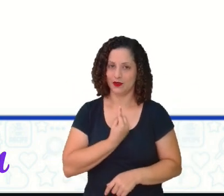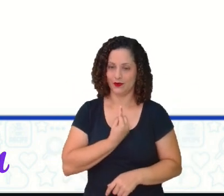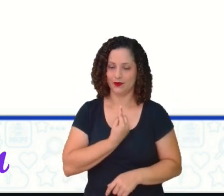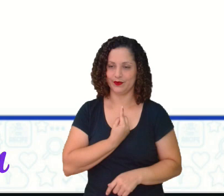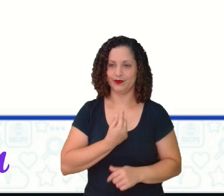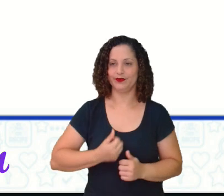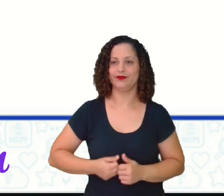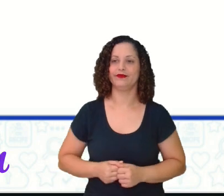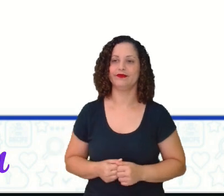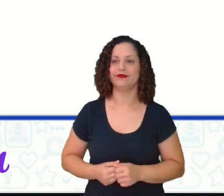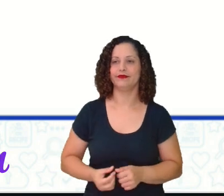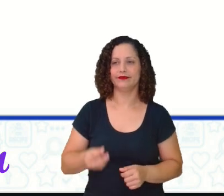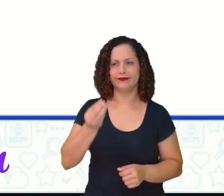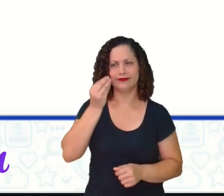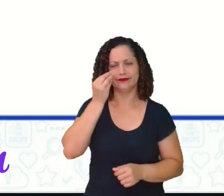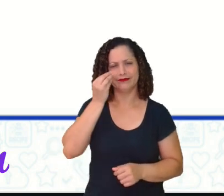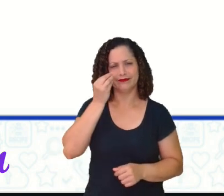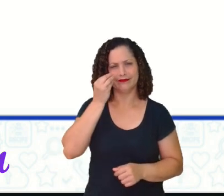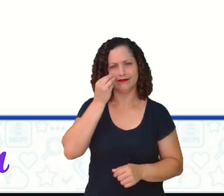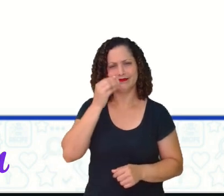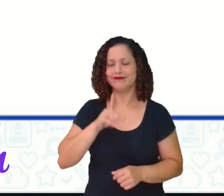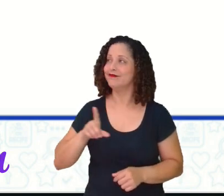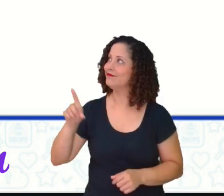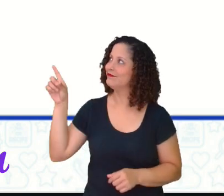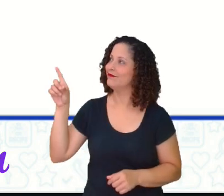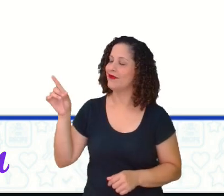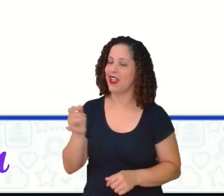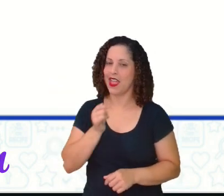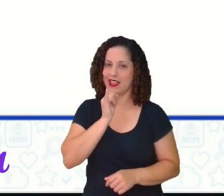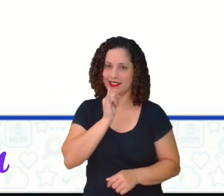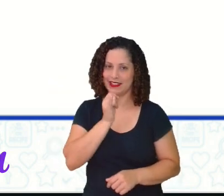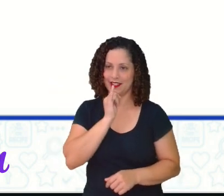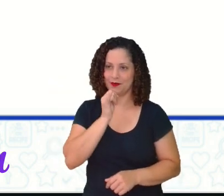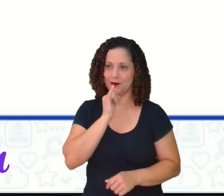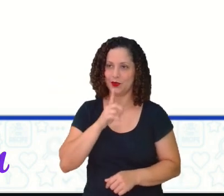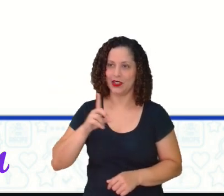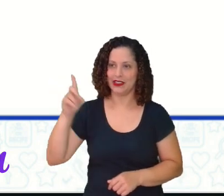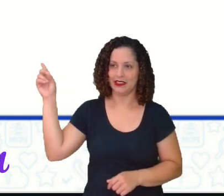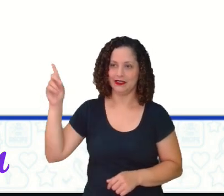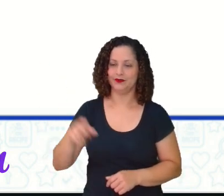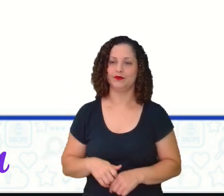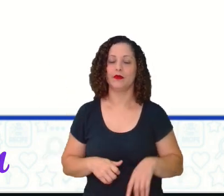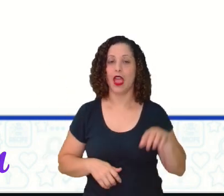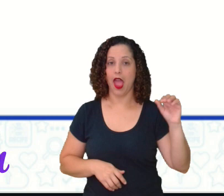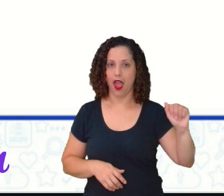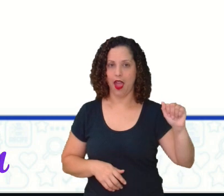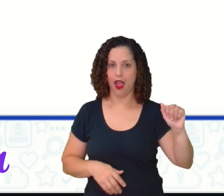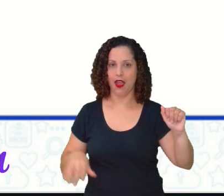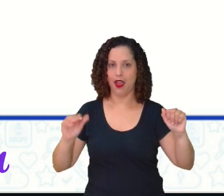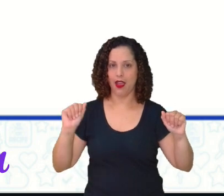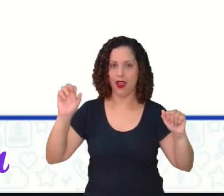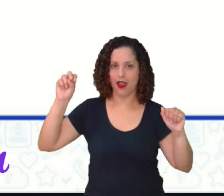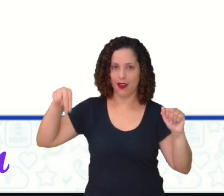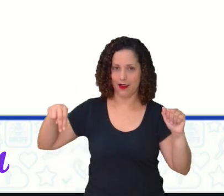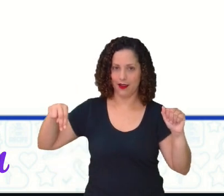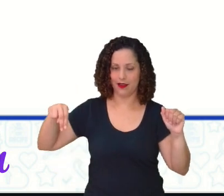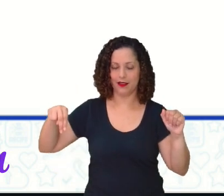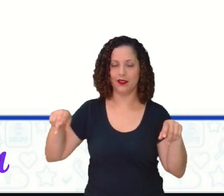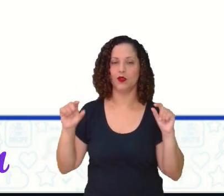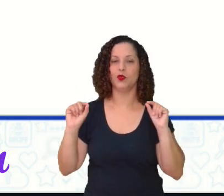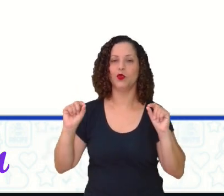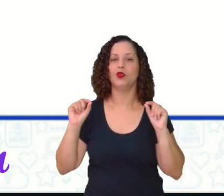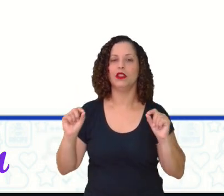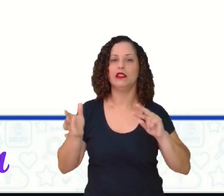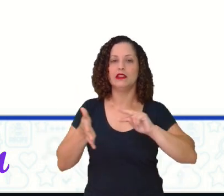Então, observem pelos exemplos que eu estou colocando aí para vocês, tá? O a e o en significa, pode ser traduzidos como